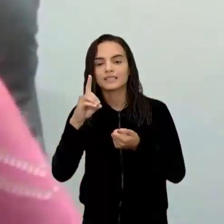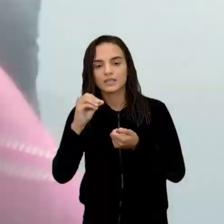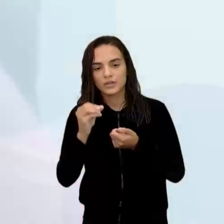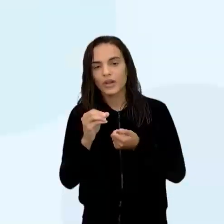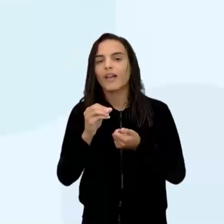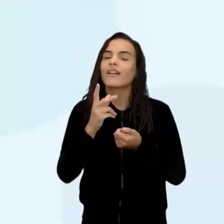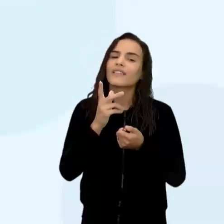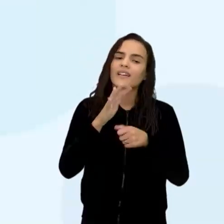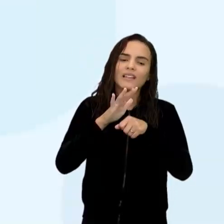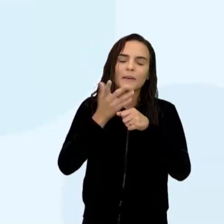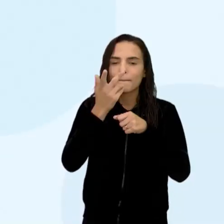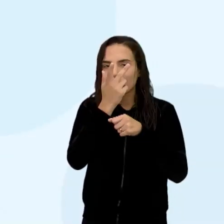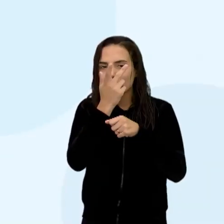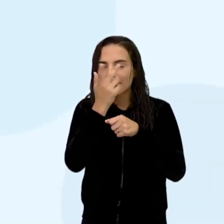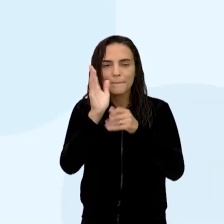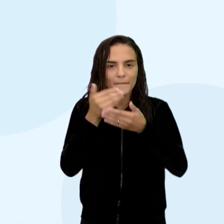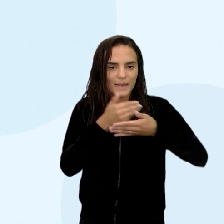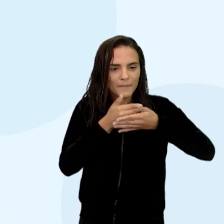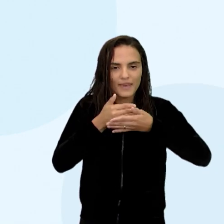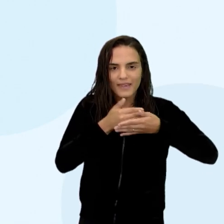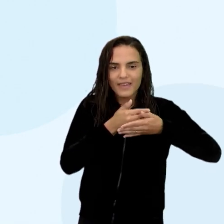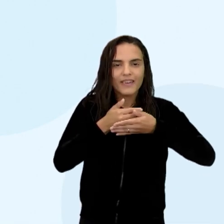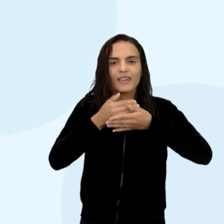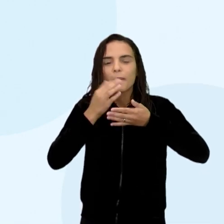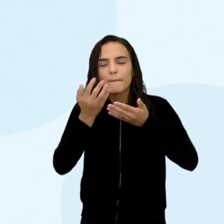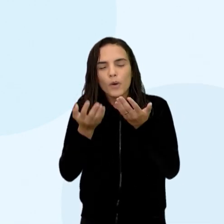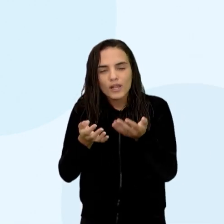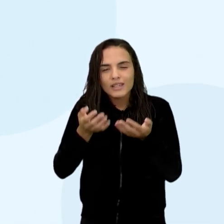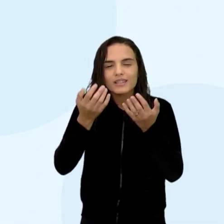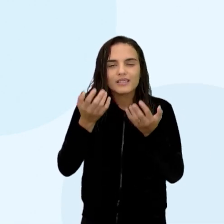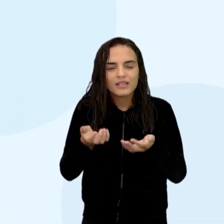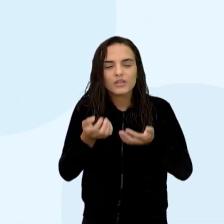bem flácido, o músculo dele é bem...